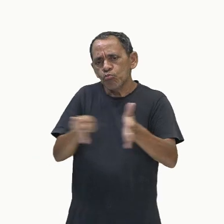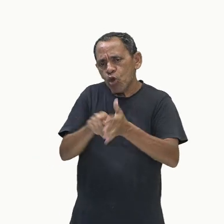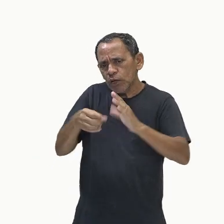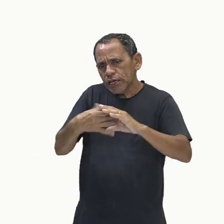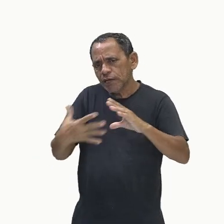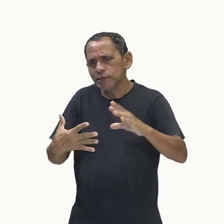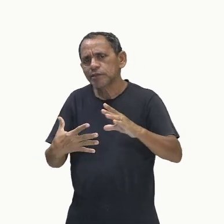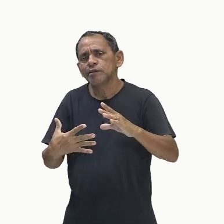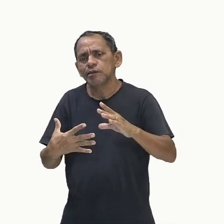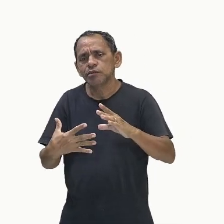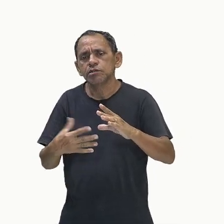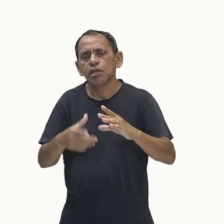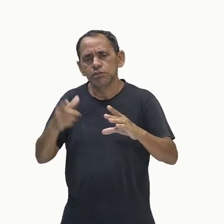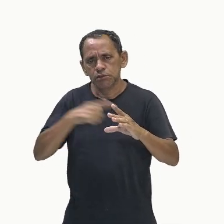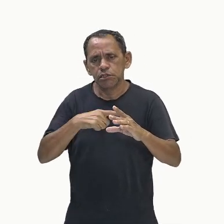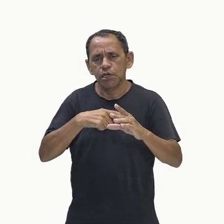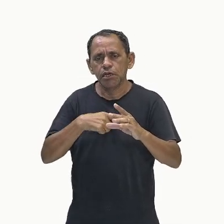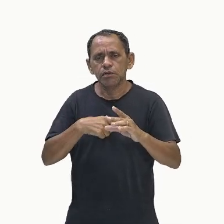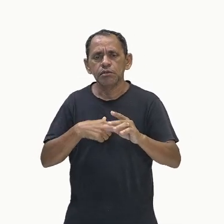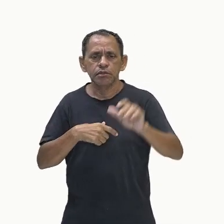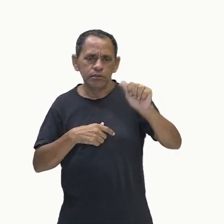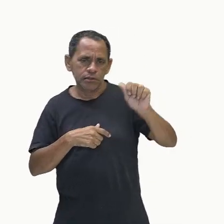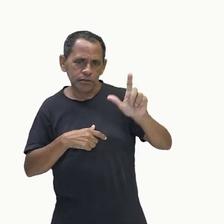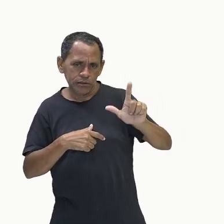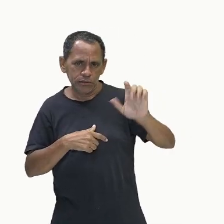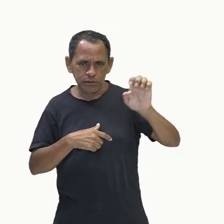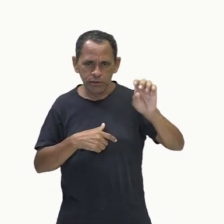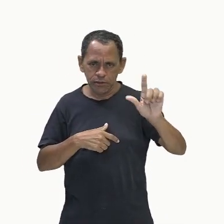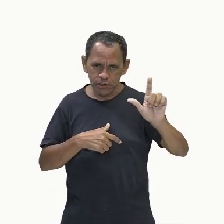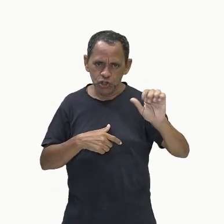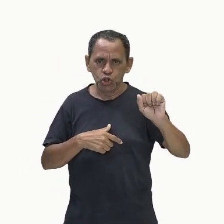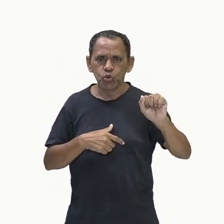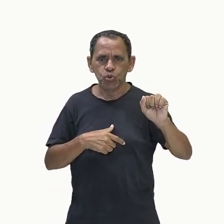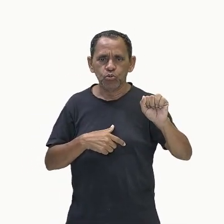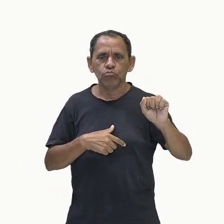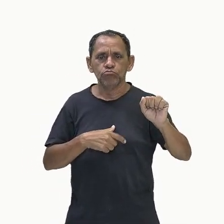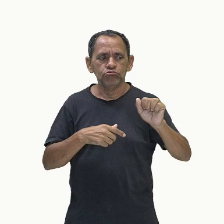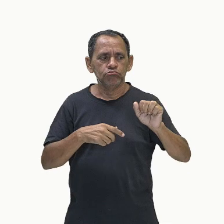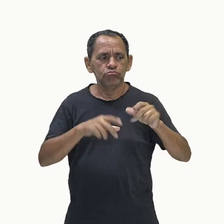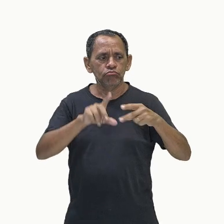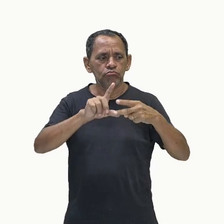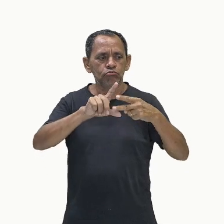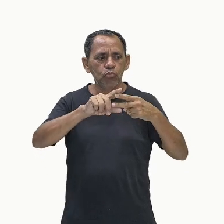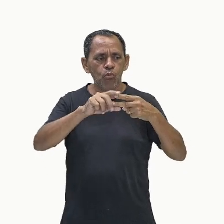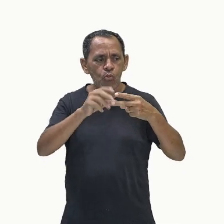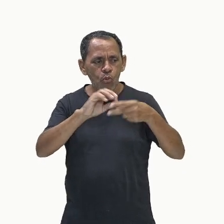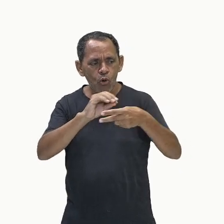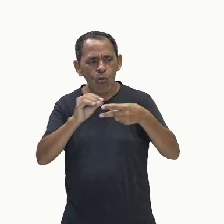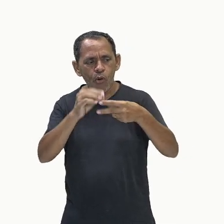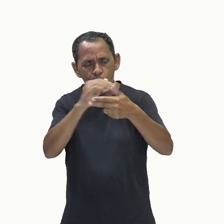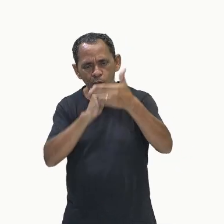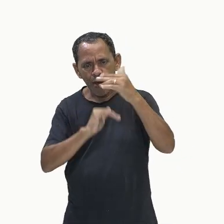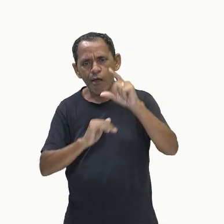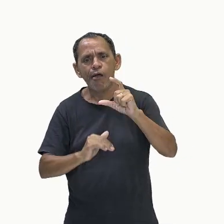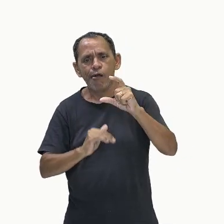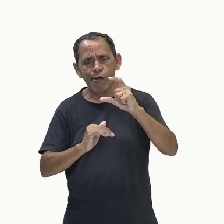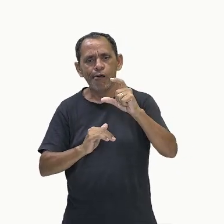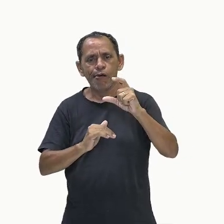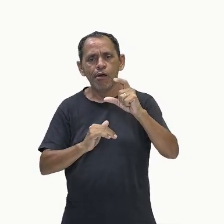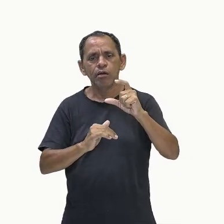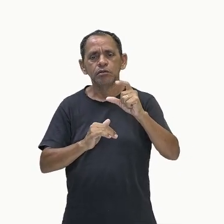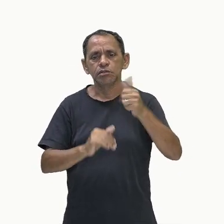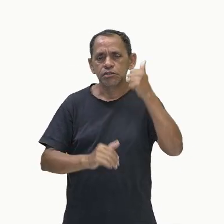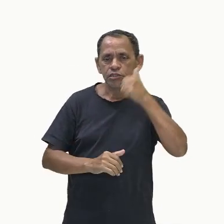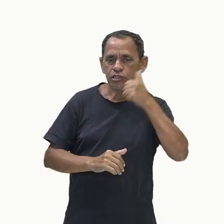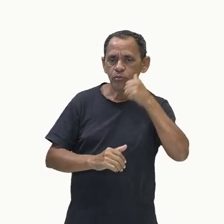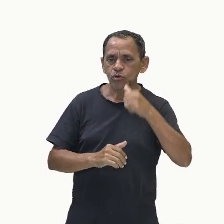onde temos um alelo recessivo, aí ele vai ser daltônico. Na mulher, vamos destacar aqui